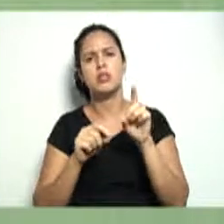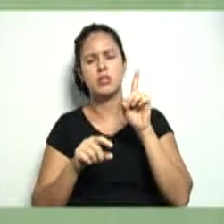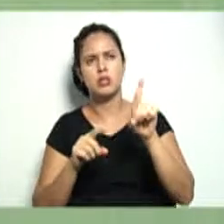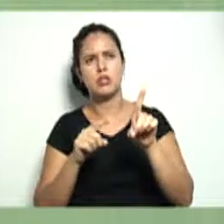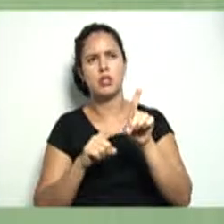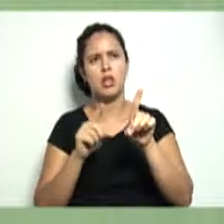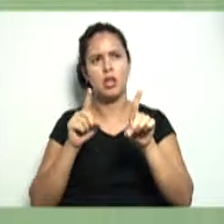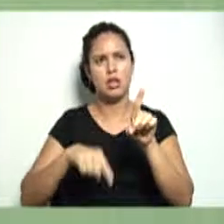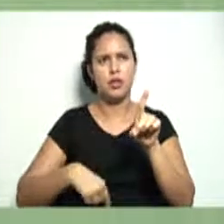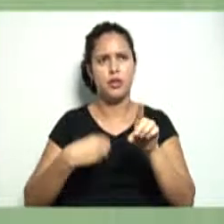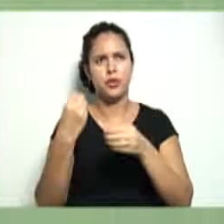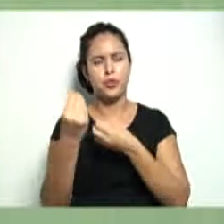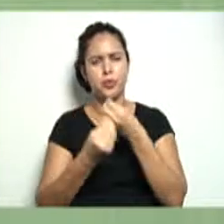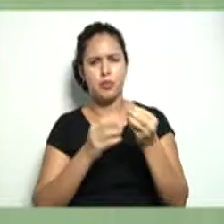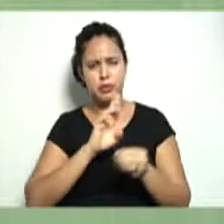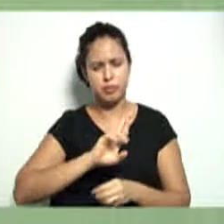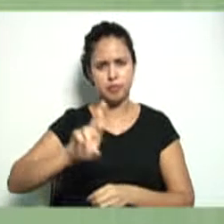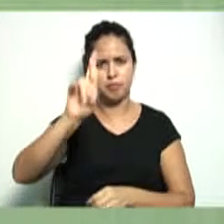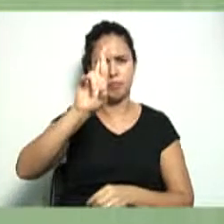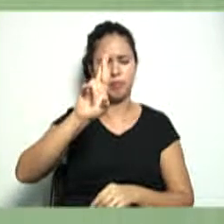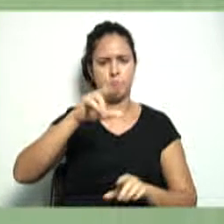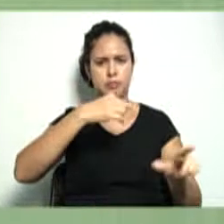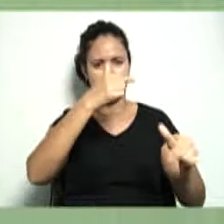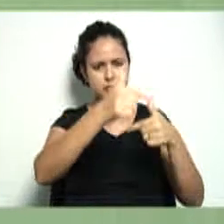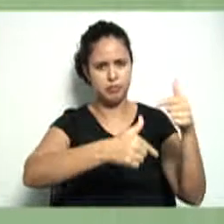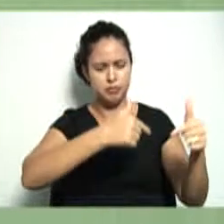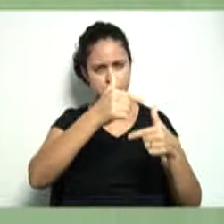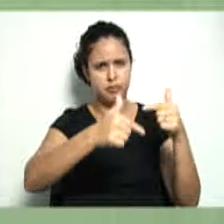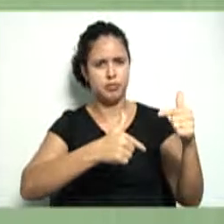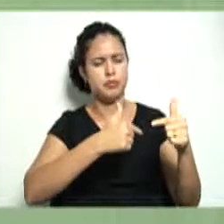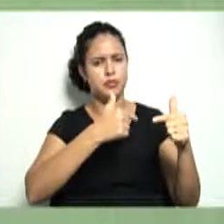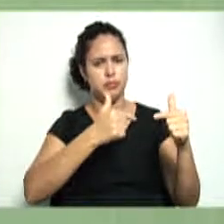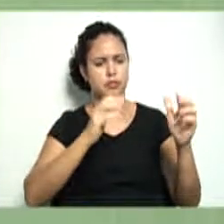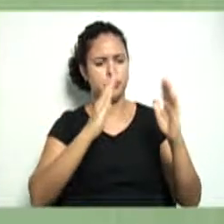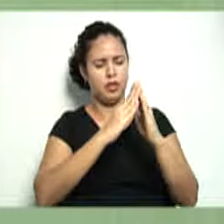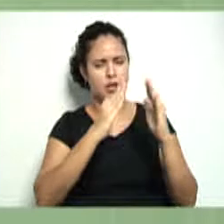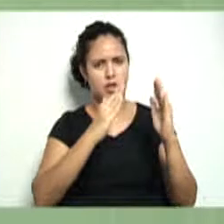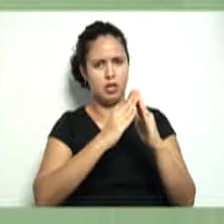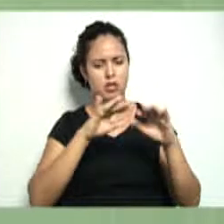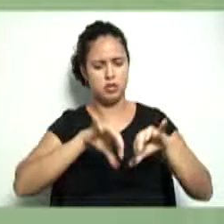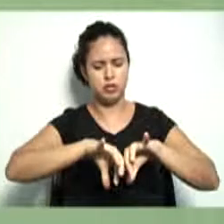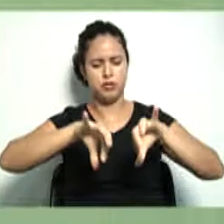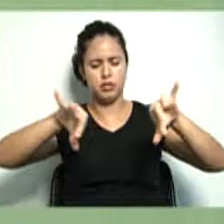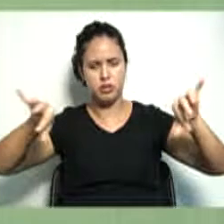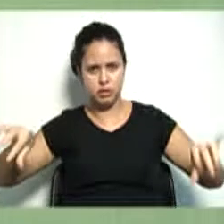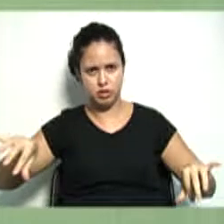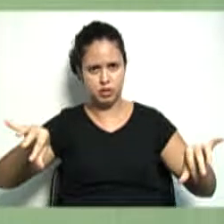pelo qual a responsabilidade das atividades do lar é dividida entre seus